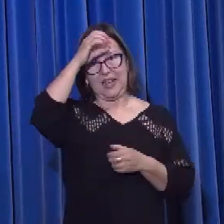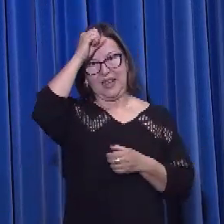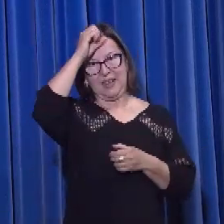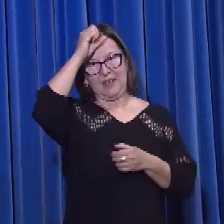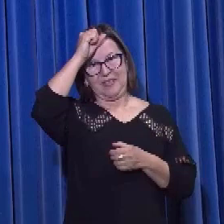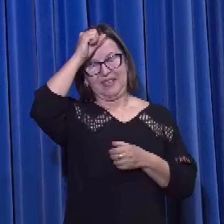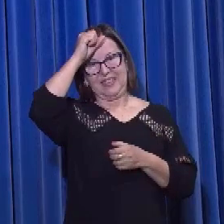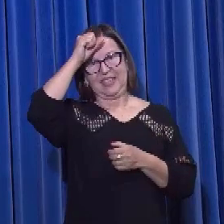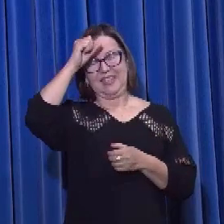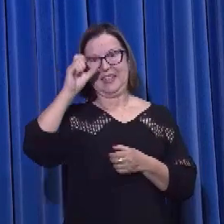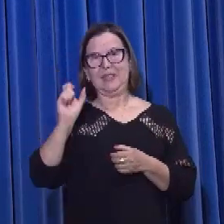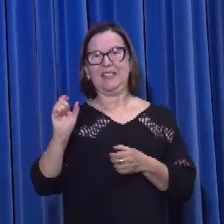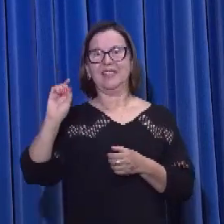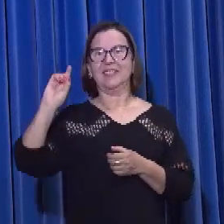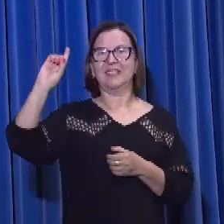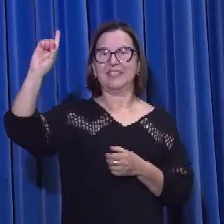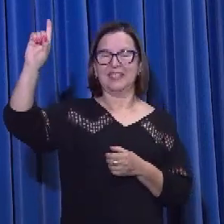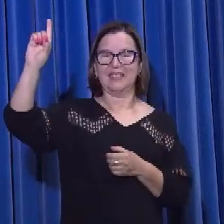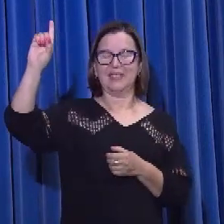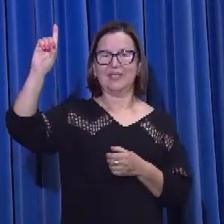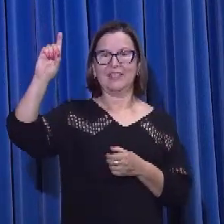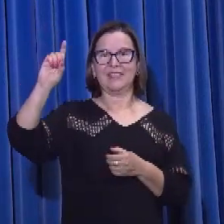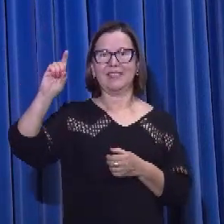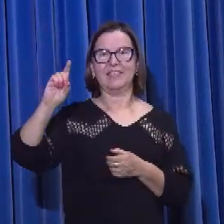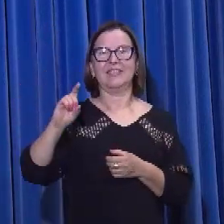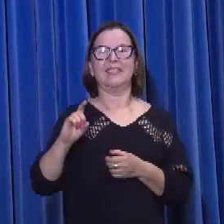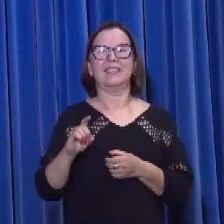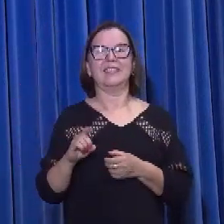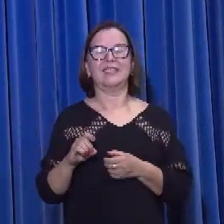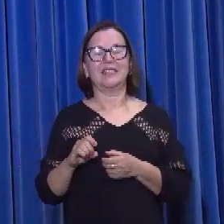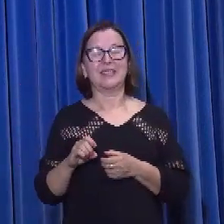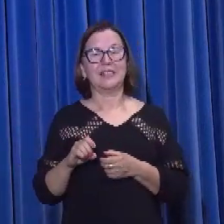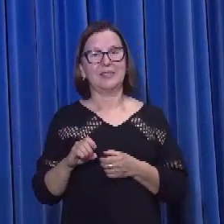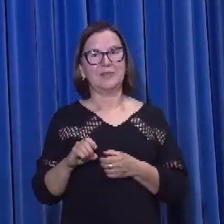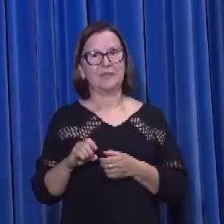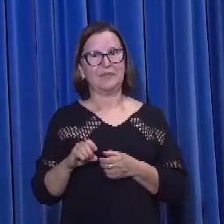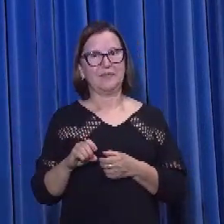E é exatamente porque essa voz vivificante que os mortos a ouvem,